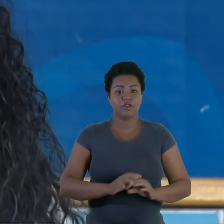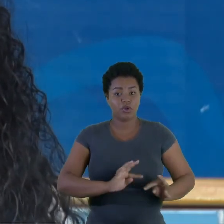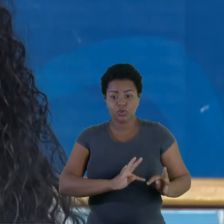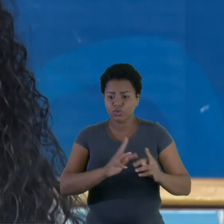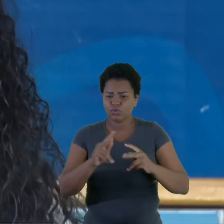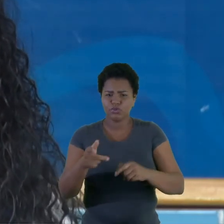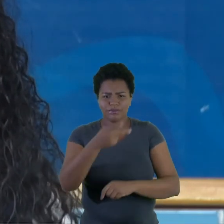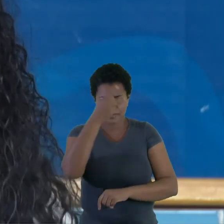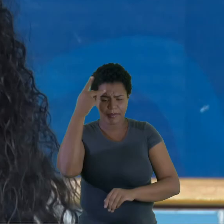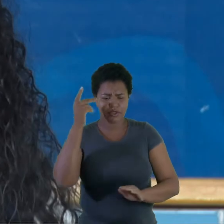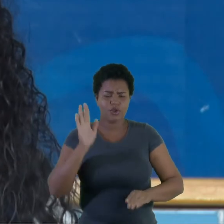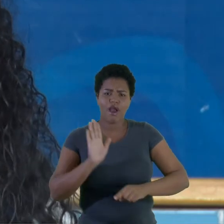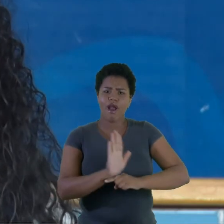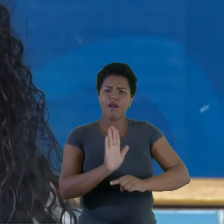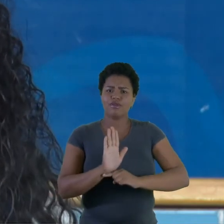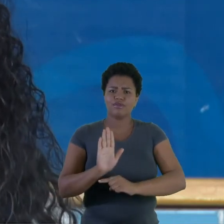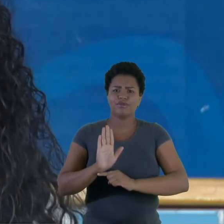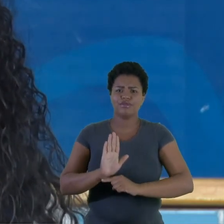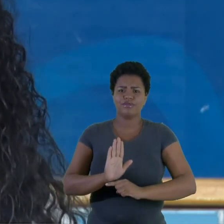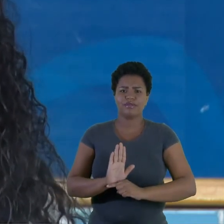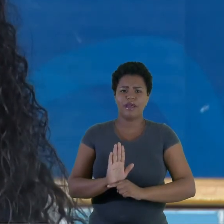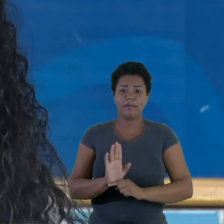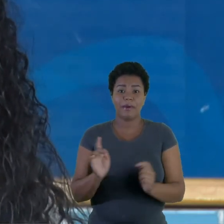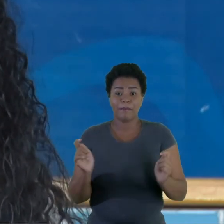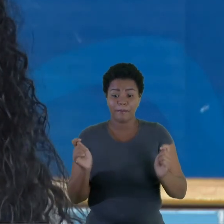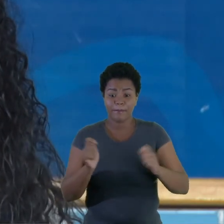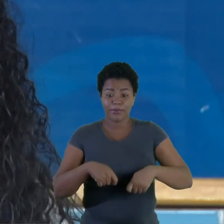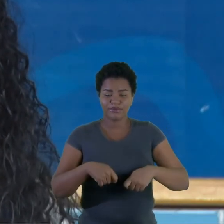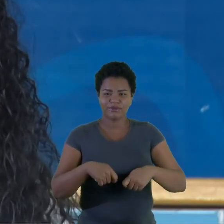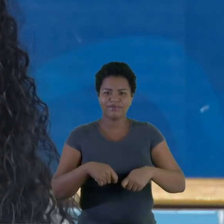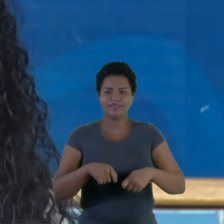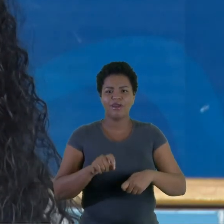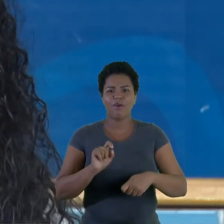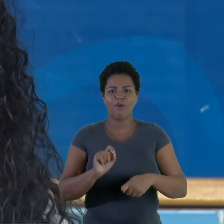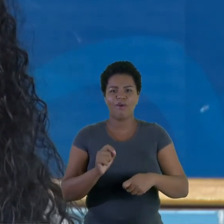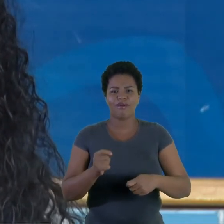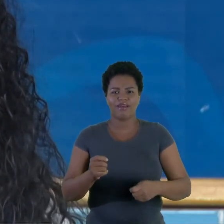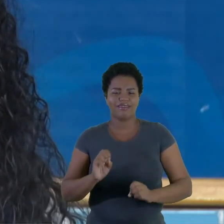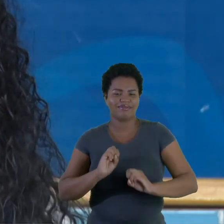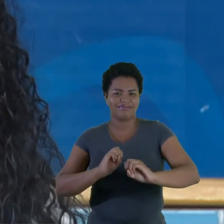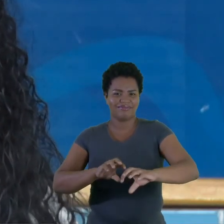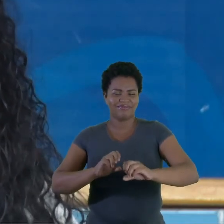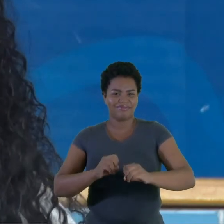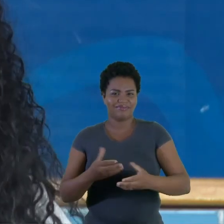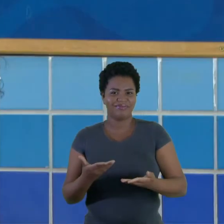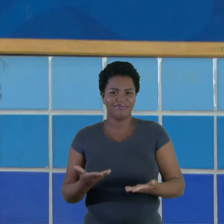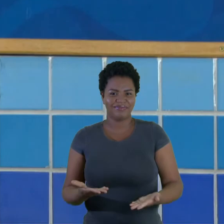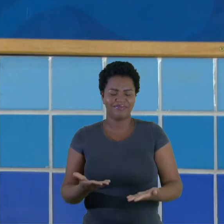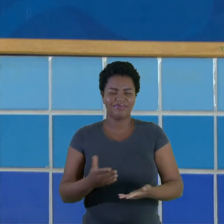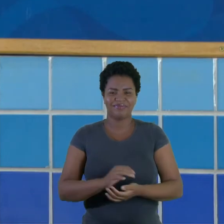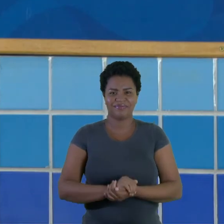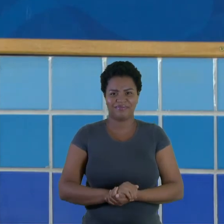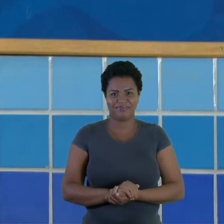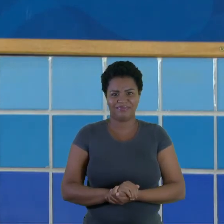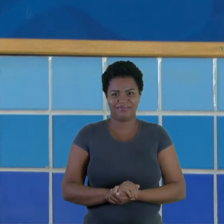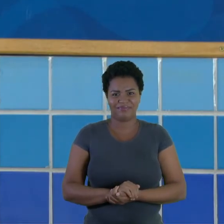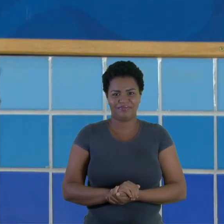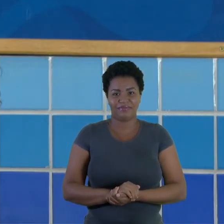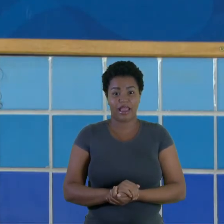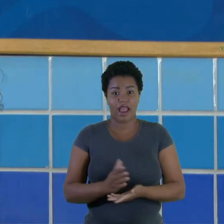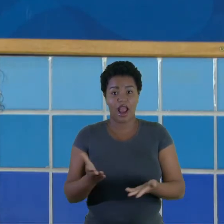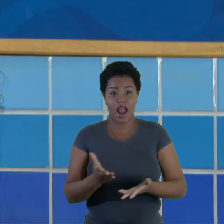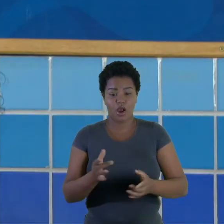que contribuíram para que fosse possível ofertar nós não estamos concluindo